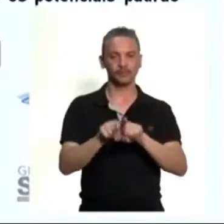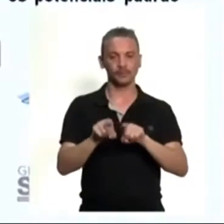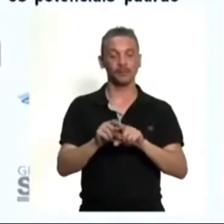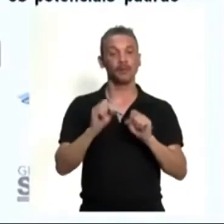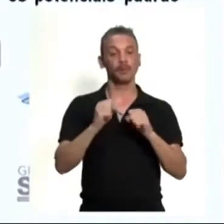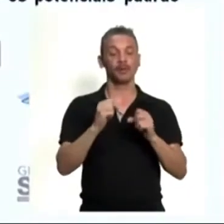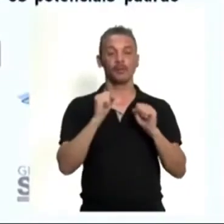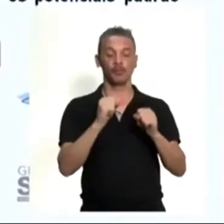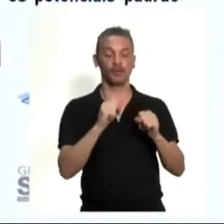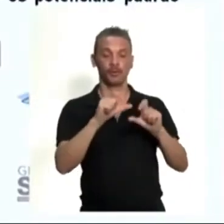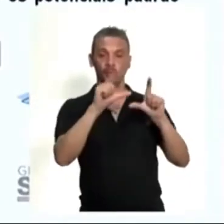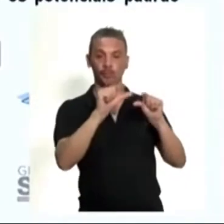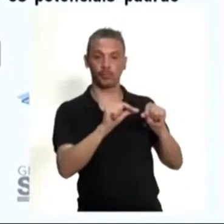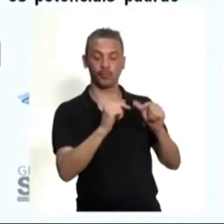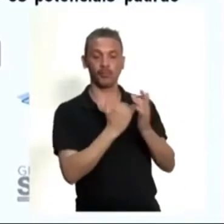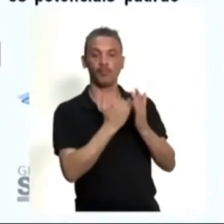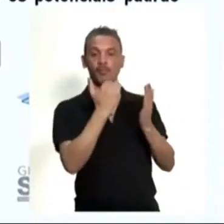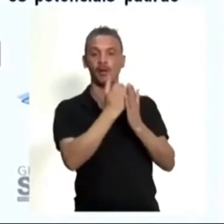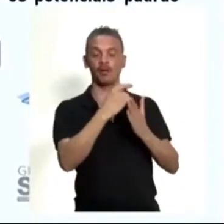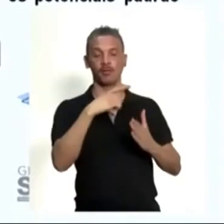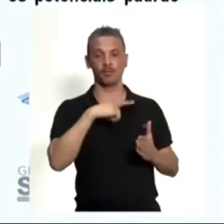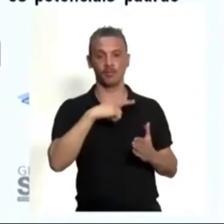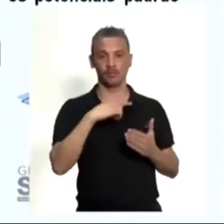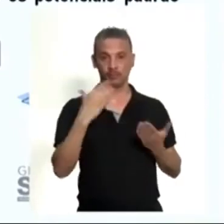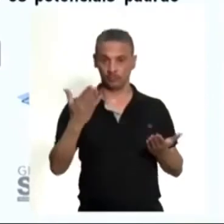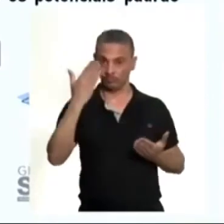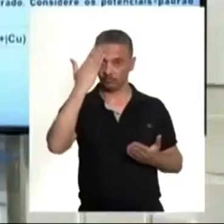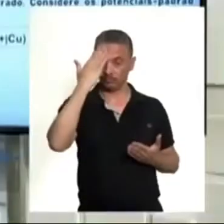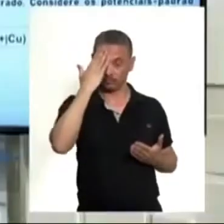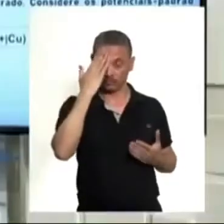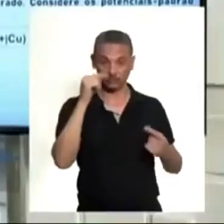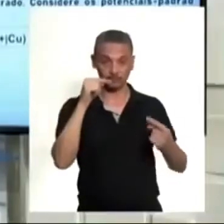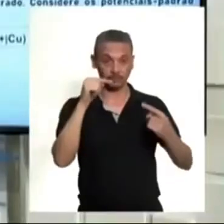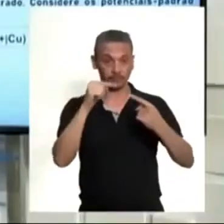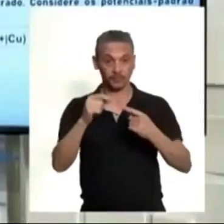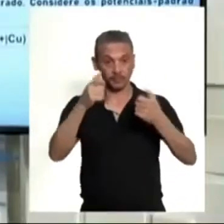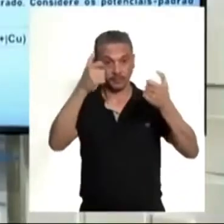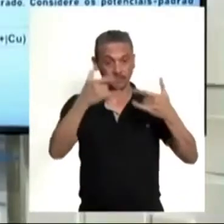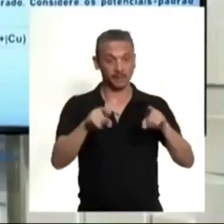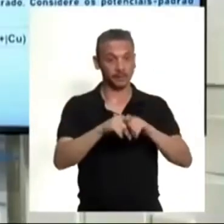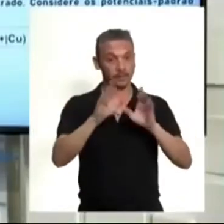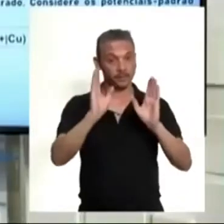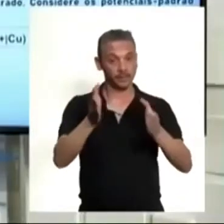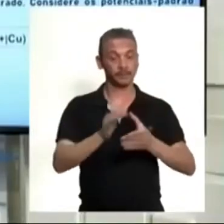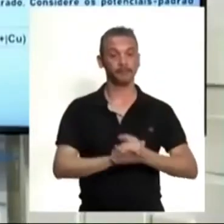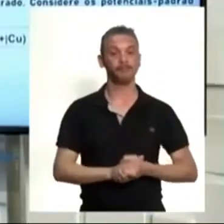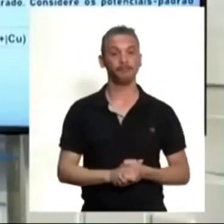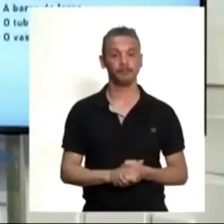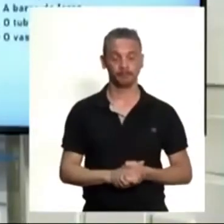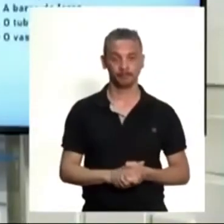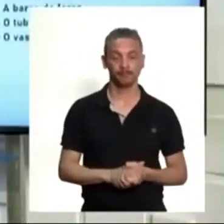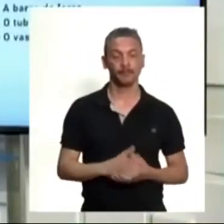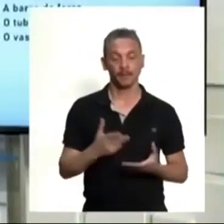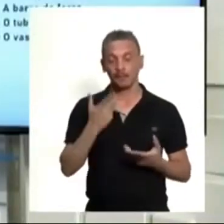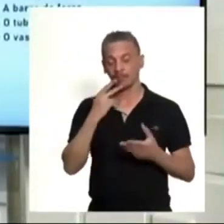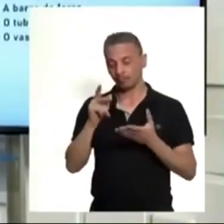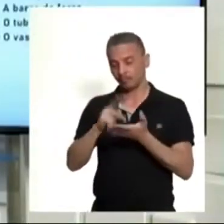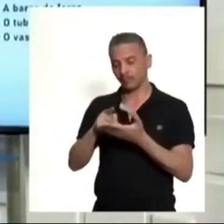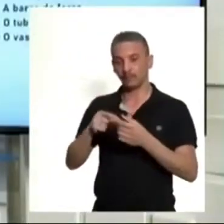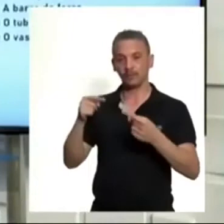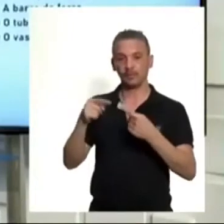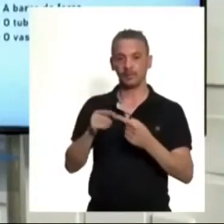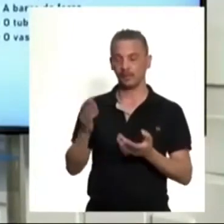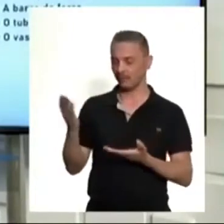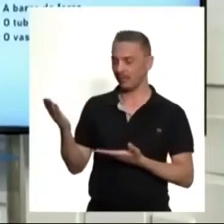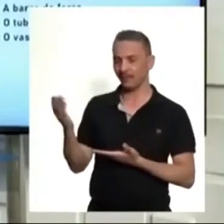potencial de redução dele é maior. Ele fala que os potenciais de redução fornecidos, como nós comentamos agora mesmo. Não é? Você fala, não, beleza, olha só a pilha que ele